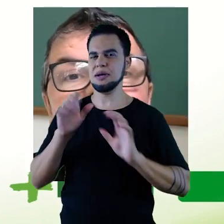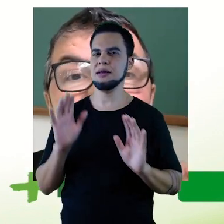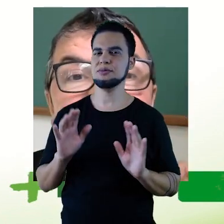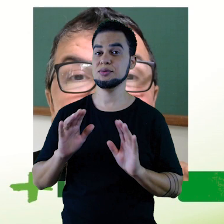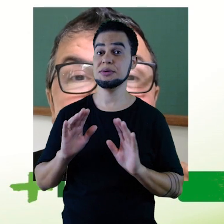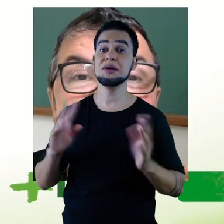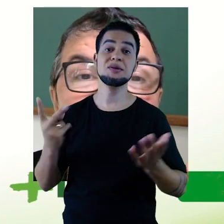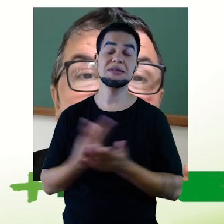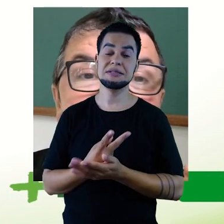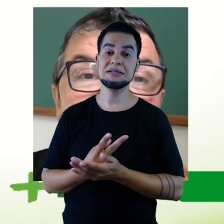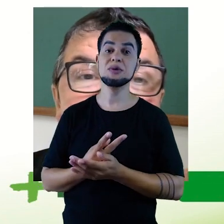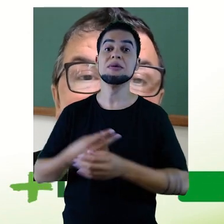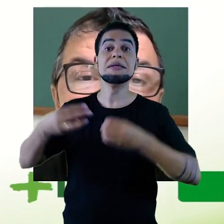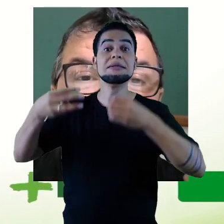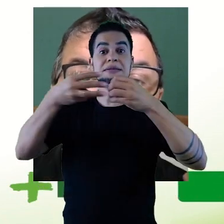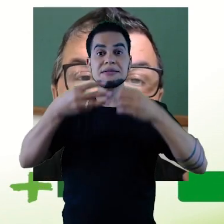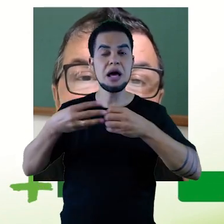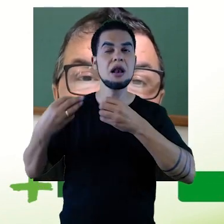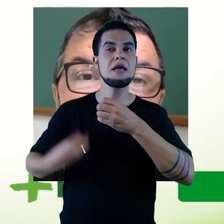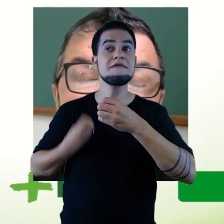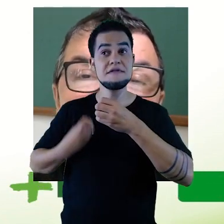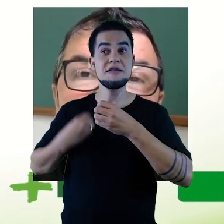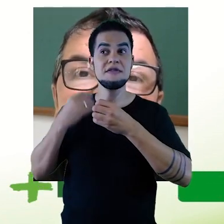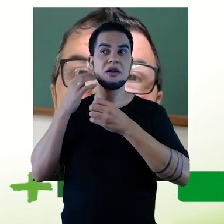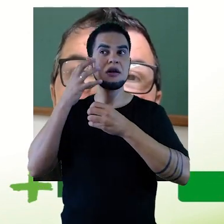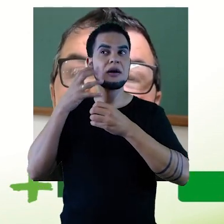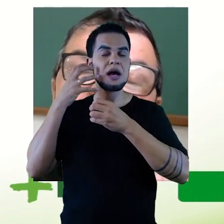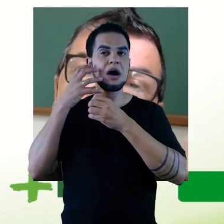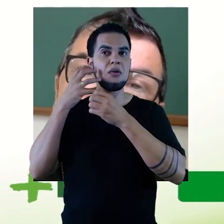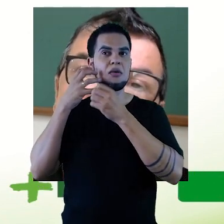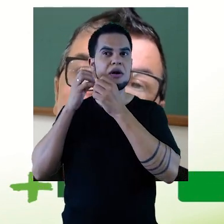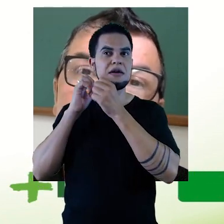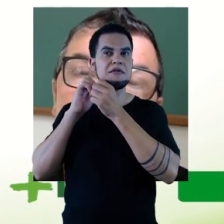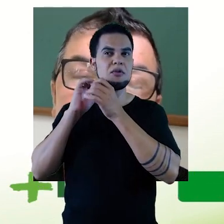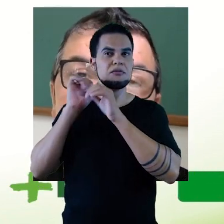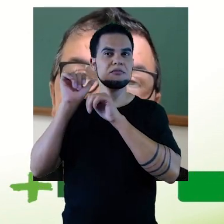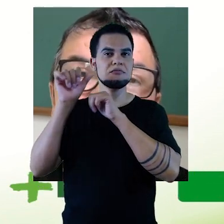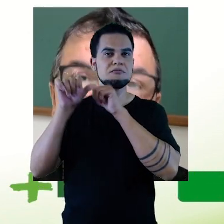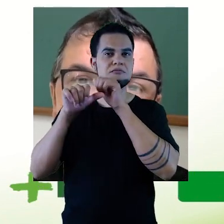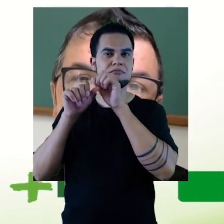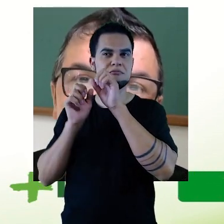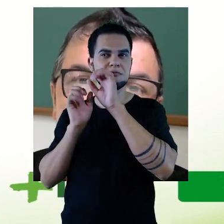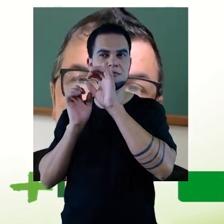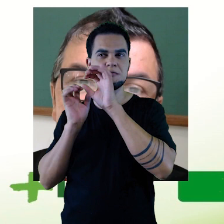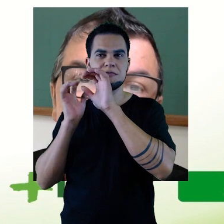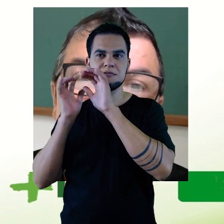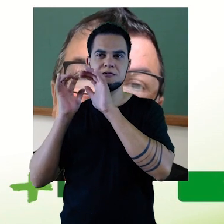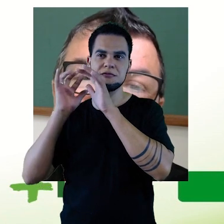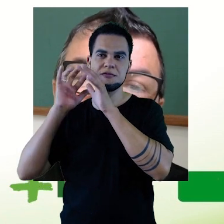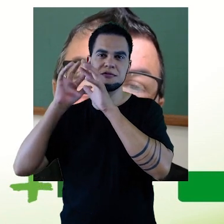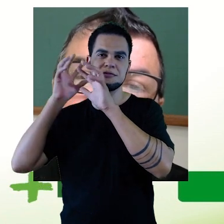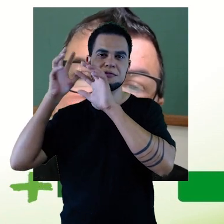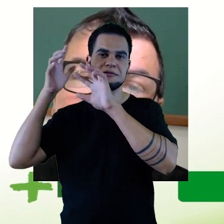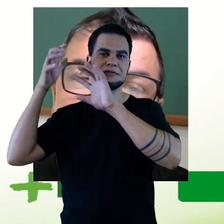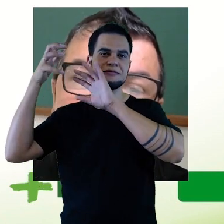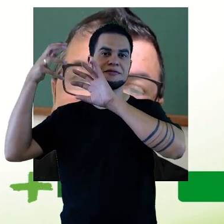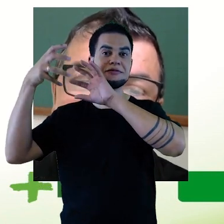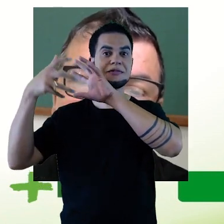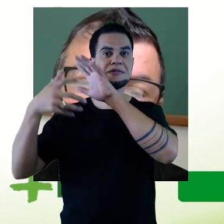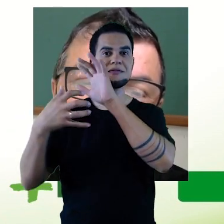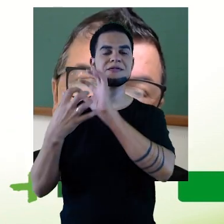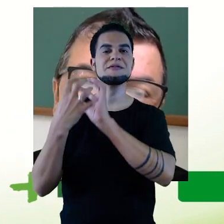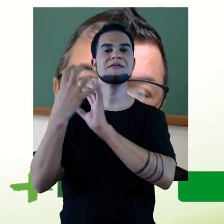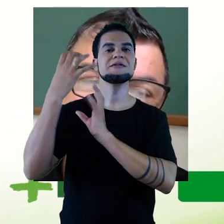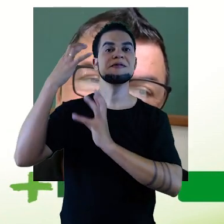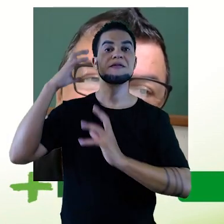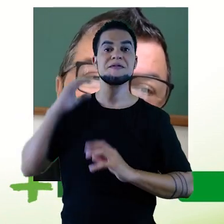ferimento. Aí as células que estão vivas no local, elas vão passar por um processo mitótico. E aí tem umas fases aqui,